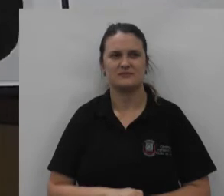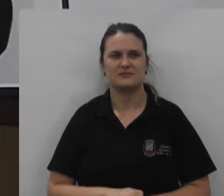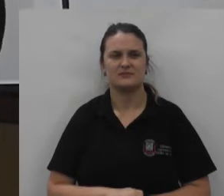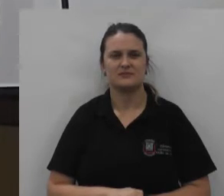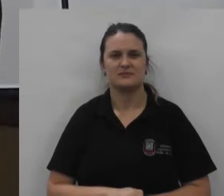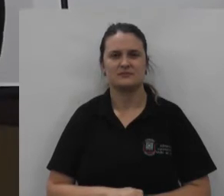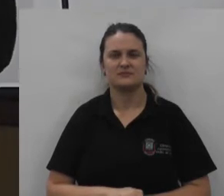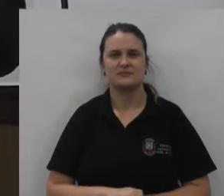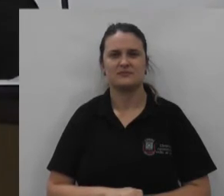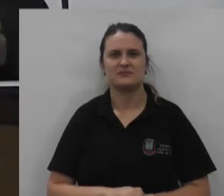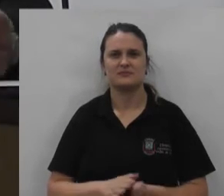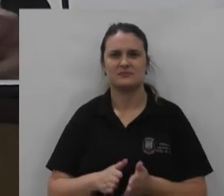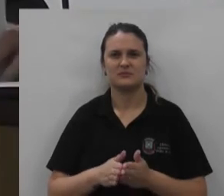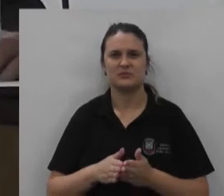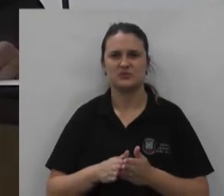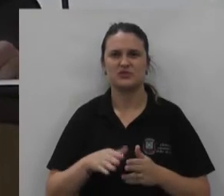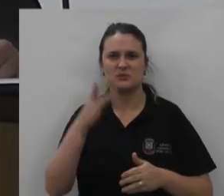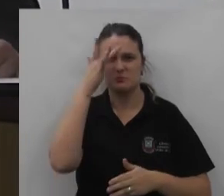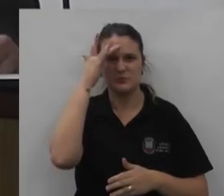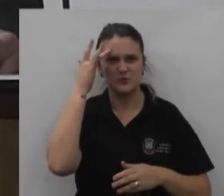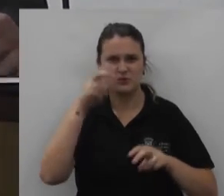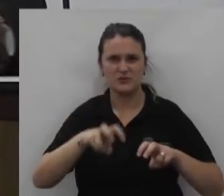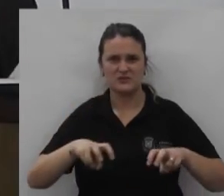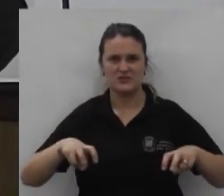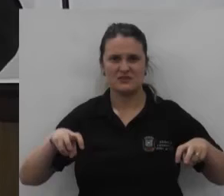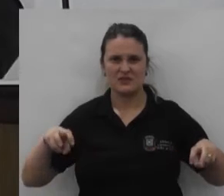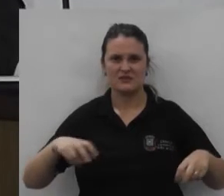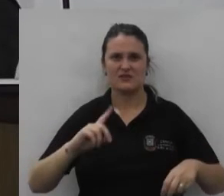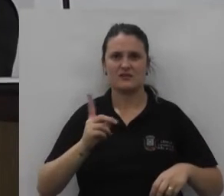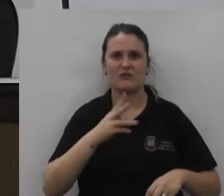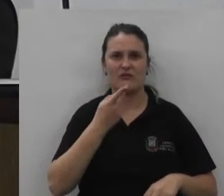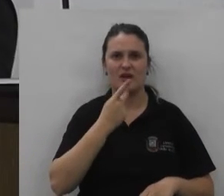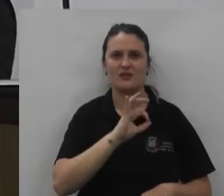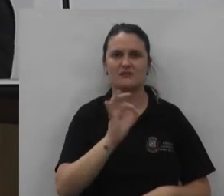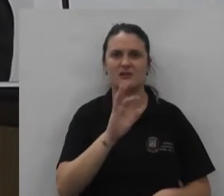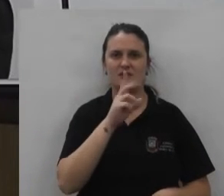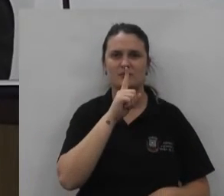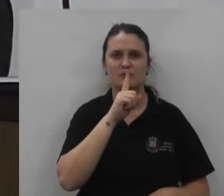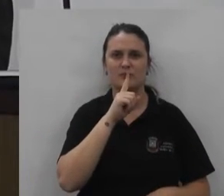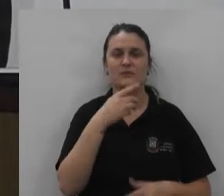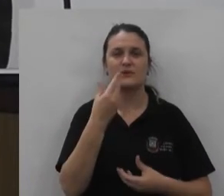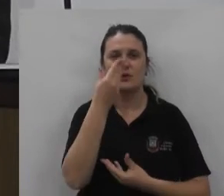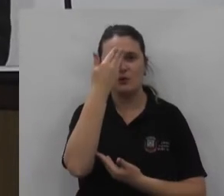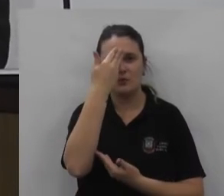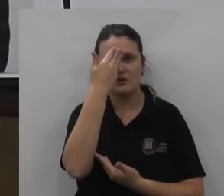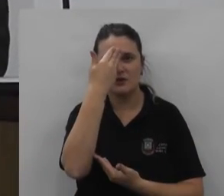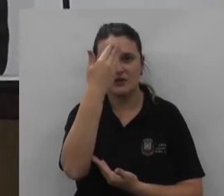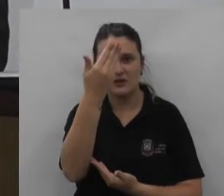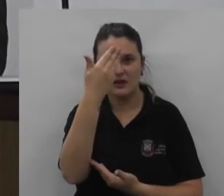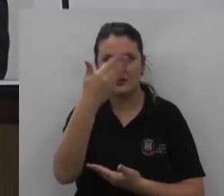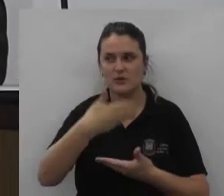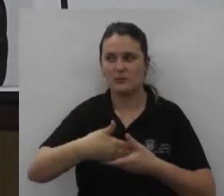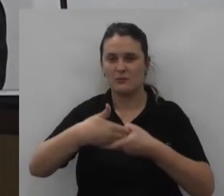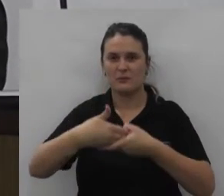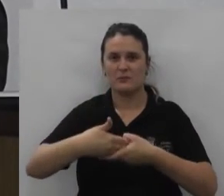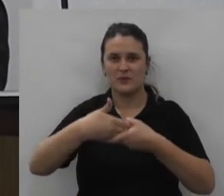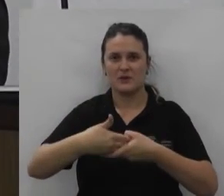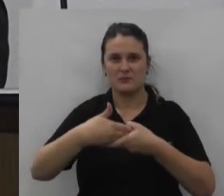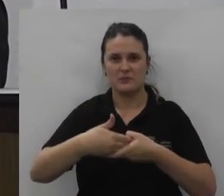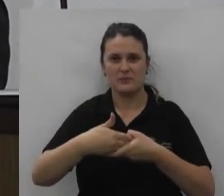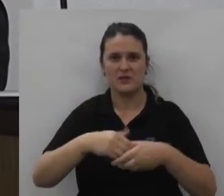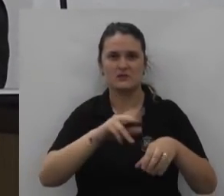Por gentileza, eu peço à plateia que não se manifeste. Portanto, meu muito obrigado, parabéns,